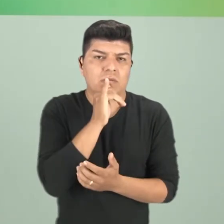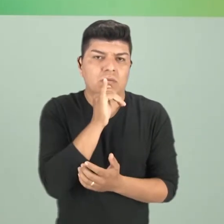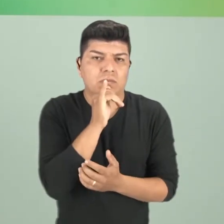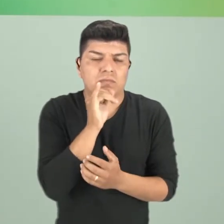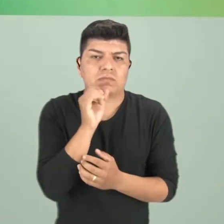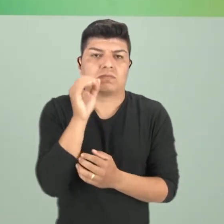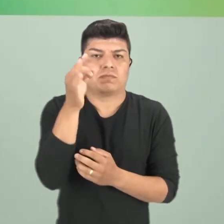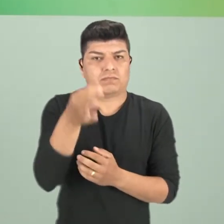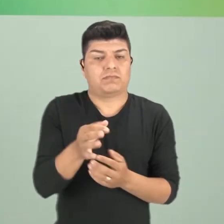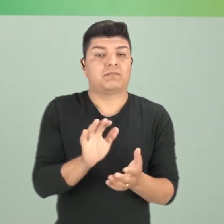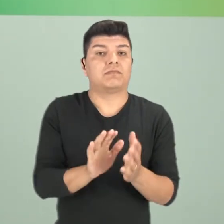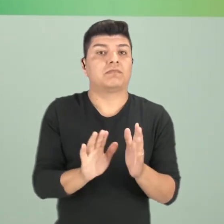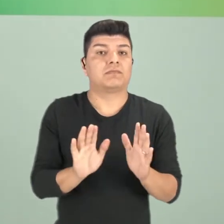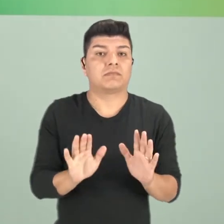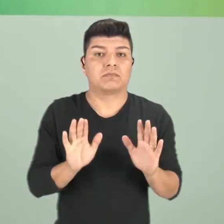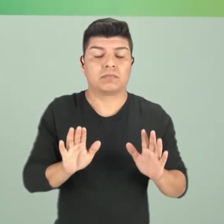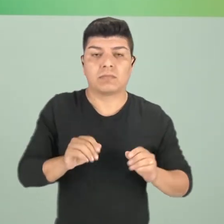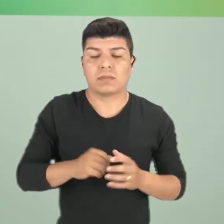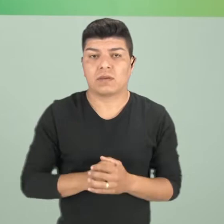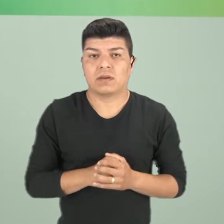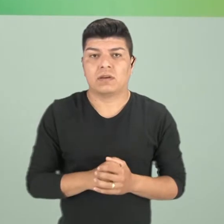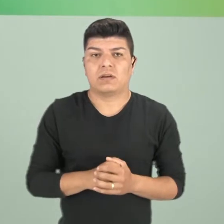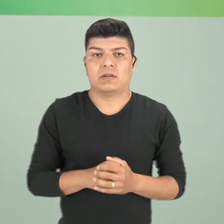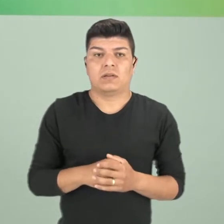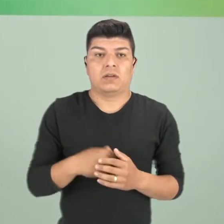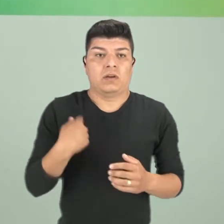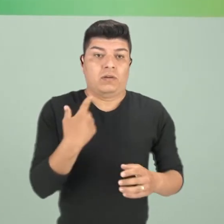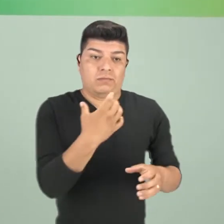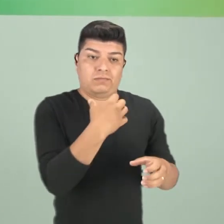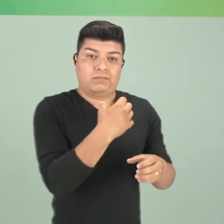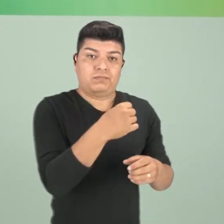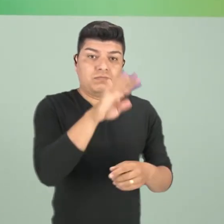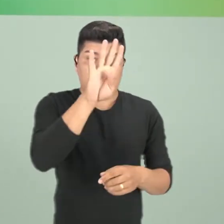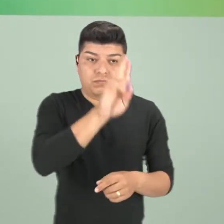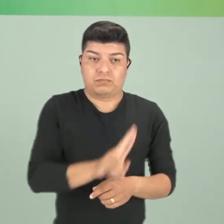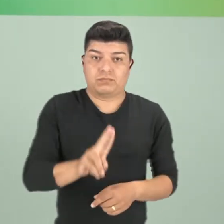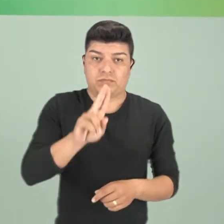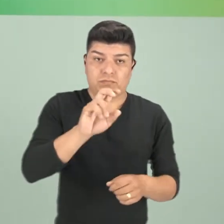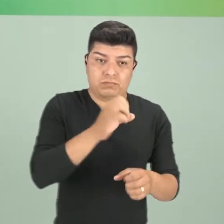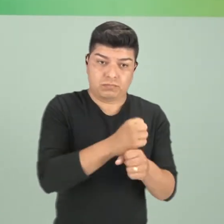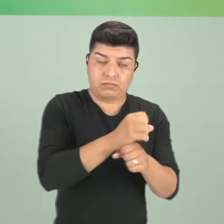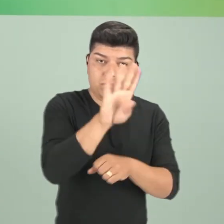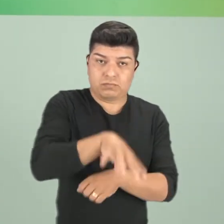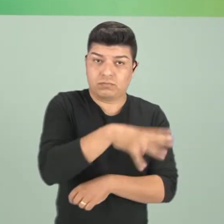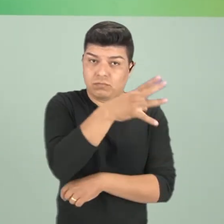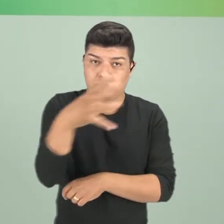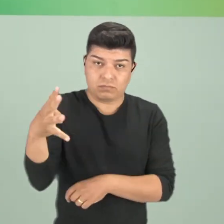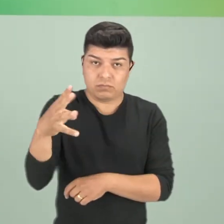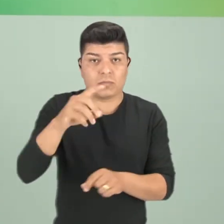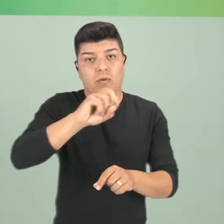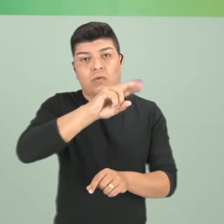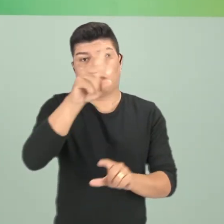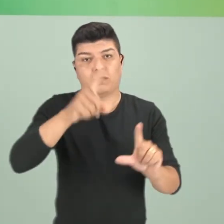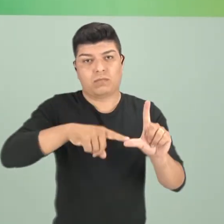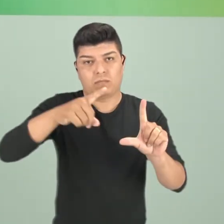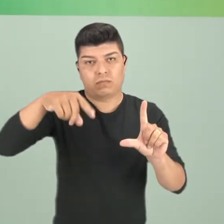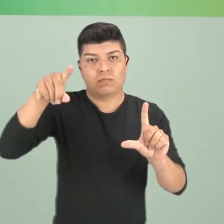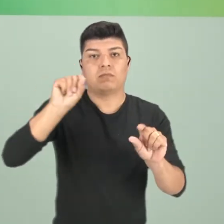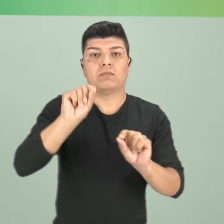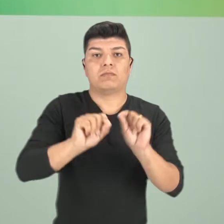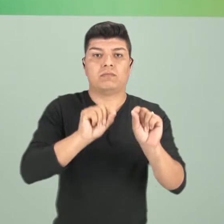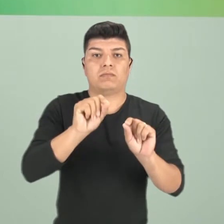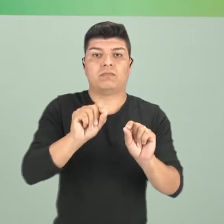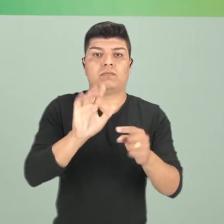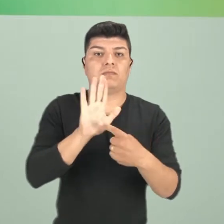bem clássico é quando você quer construir uma tabela ou um gráfico que ele vai representar um dos